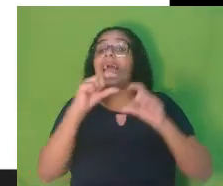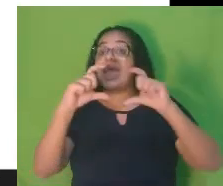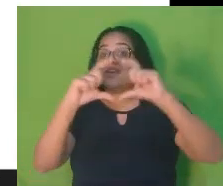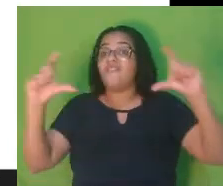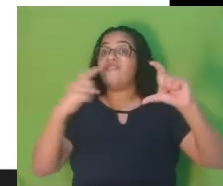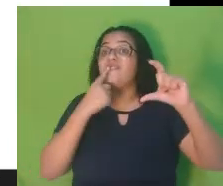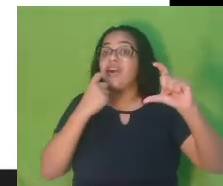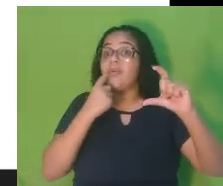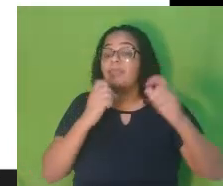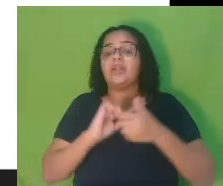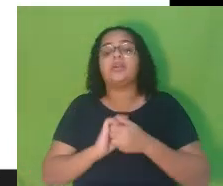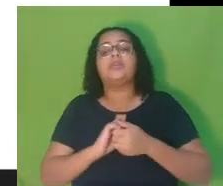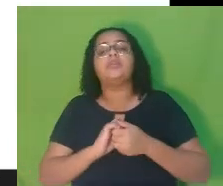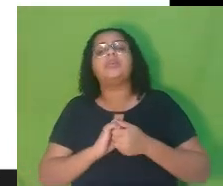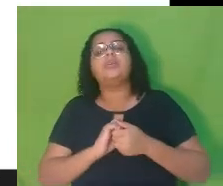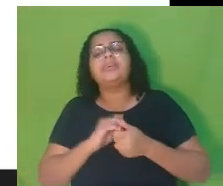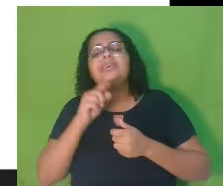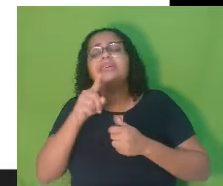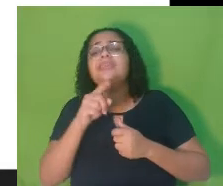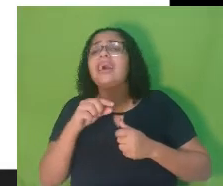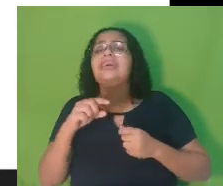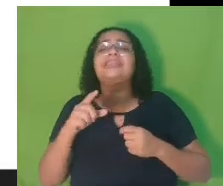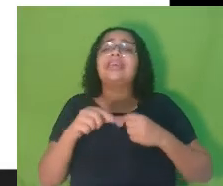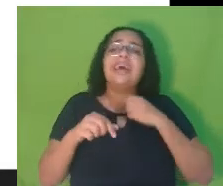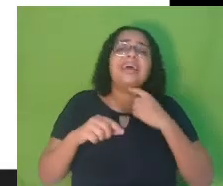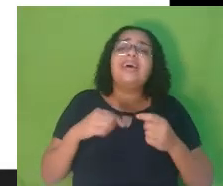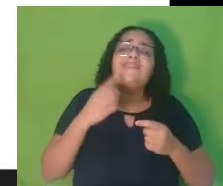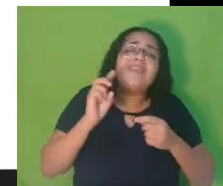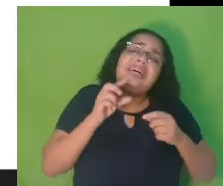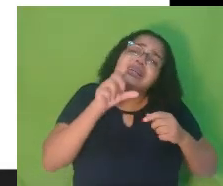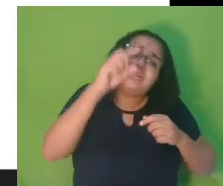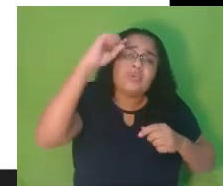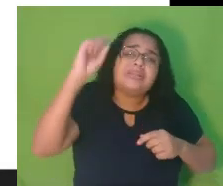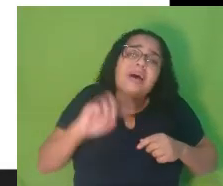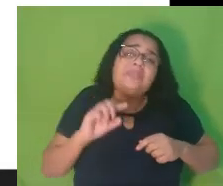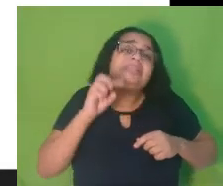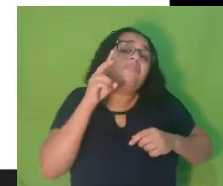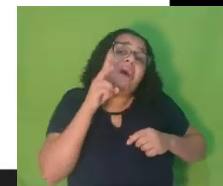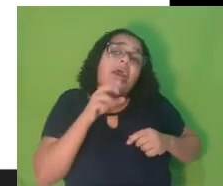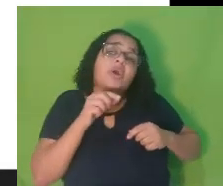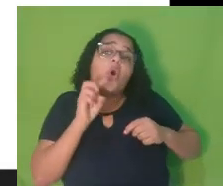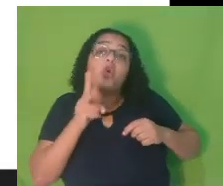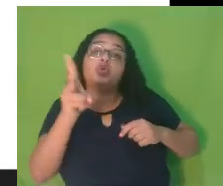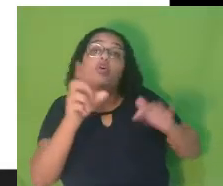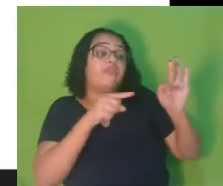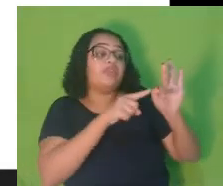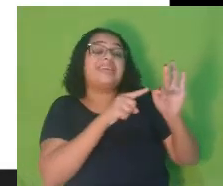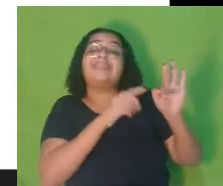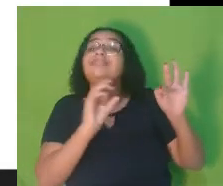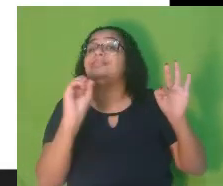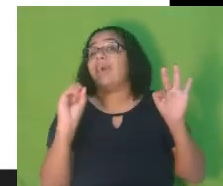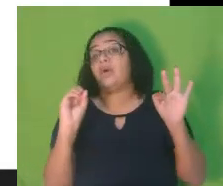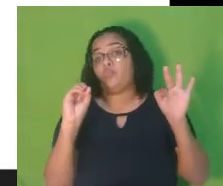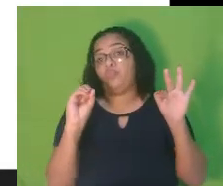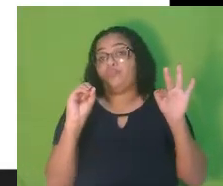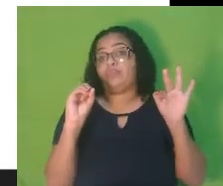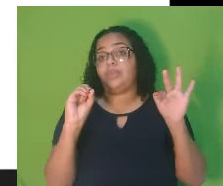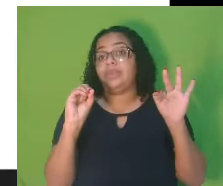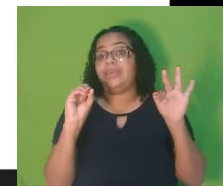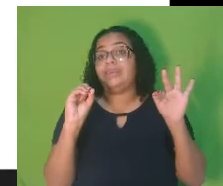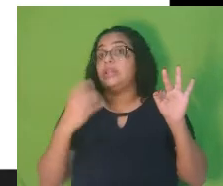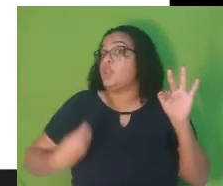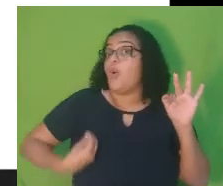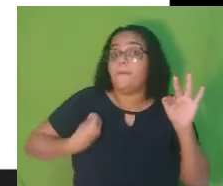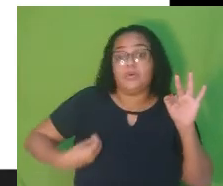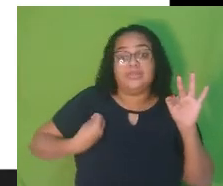Então, não faz nem sentido questionar se essa função vai ser contínua no zero, porque o zero